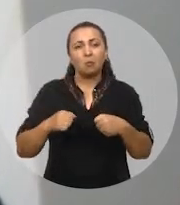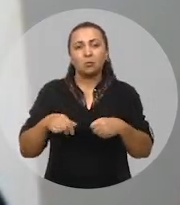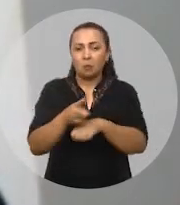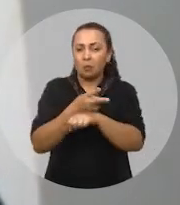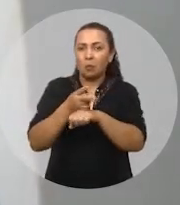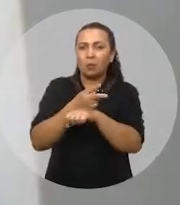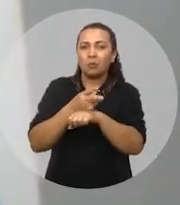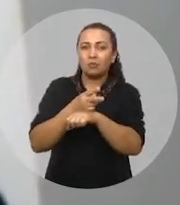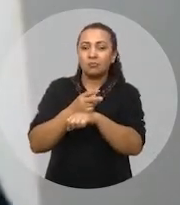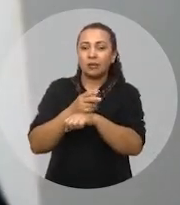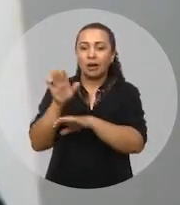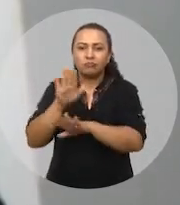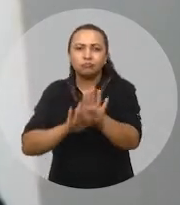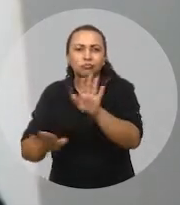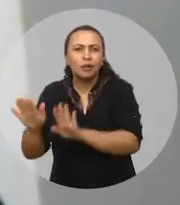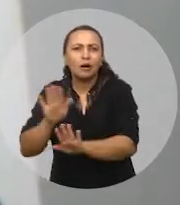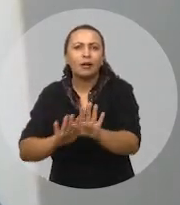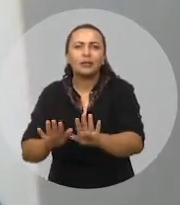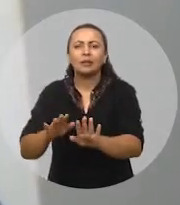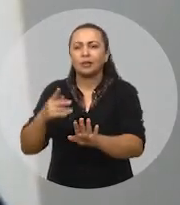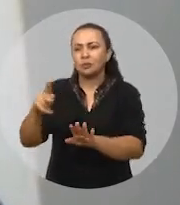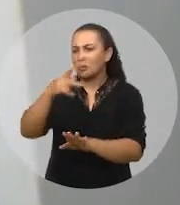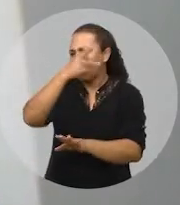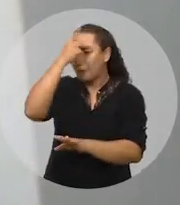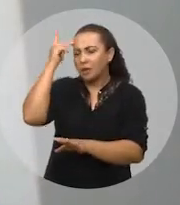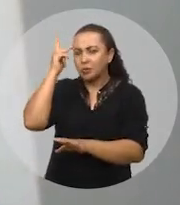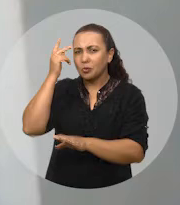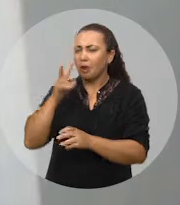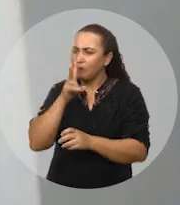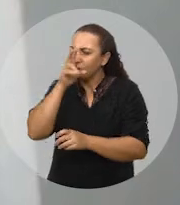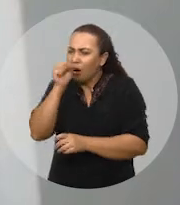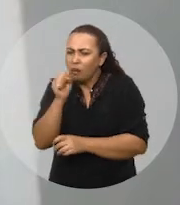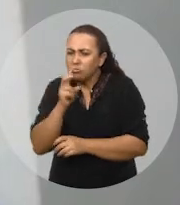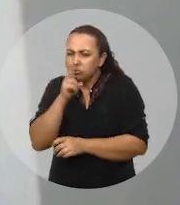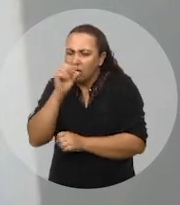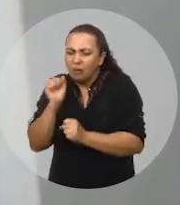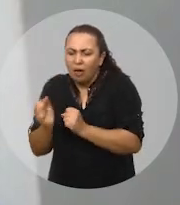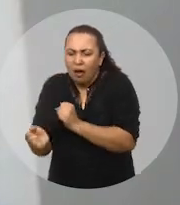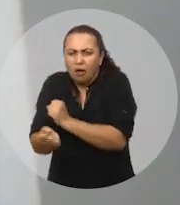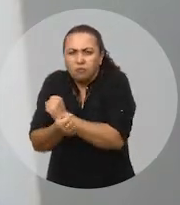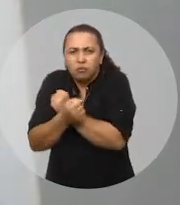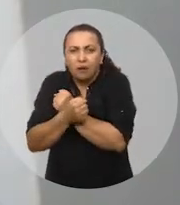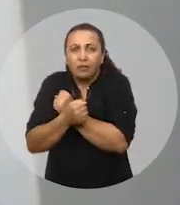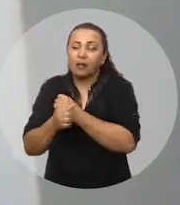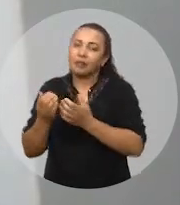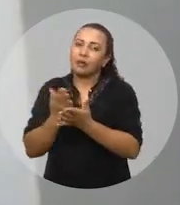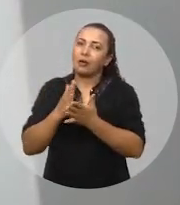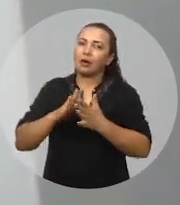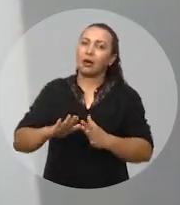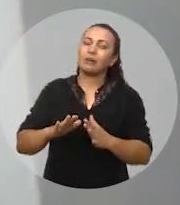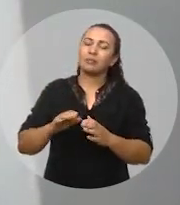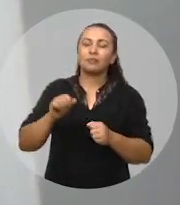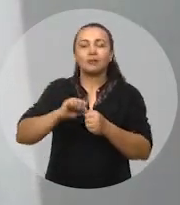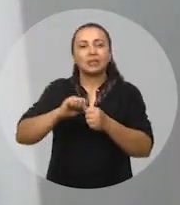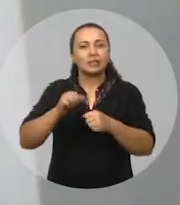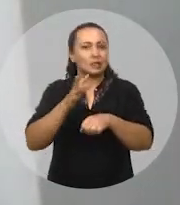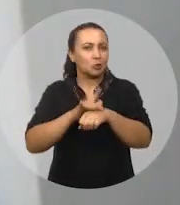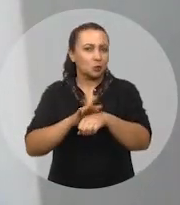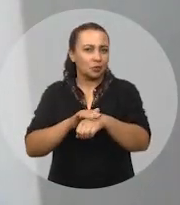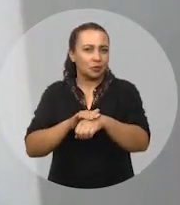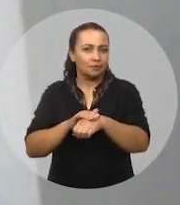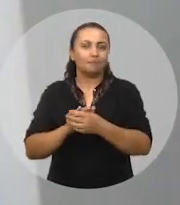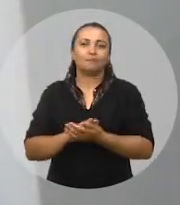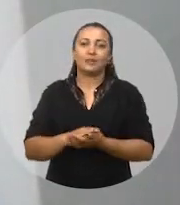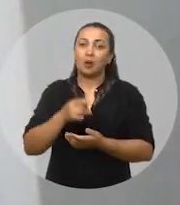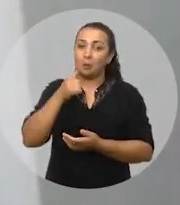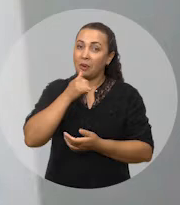posso tentar proteger a pessoa de uma forma tão forte, mas tão forte, que ao invés de protegê-la, eu acabo causando